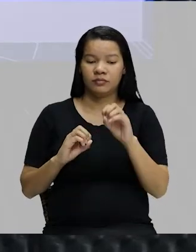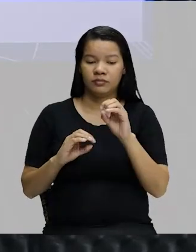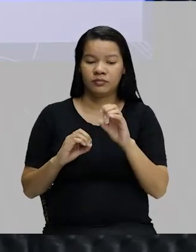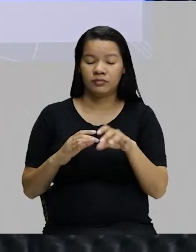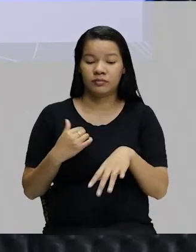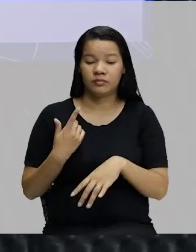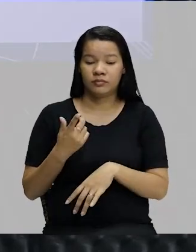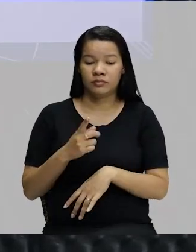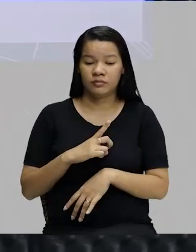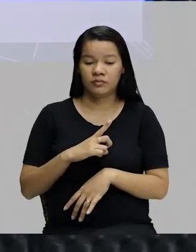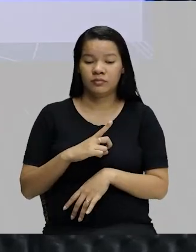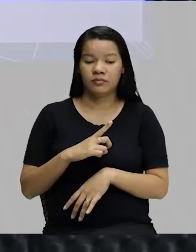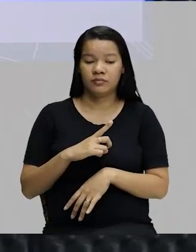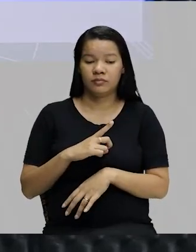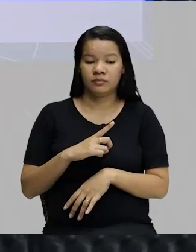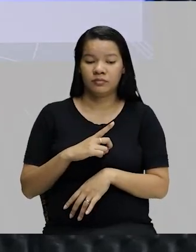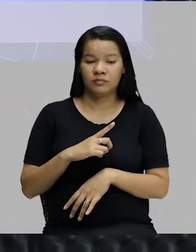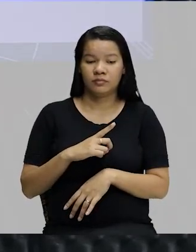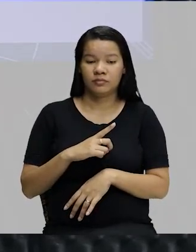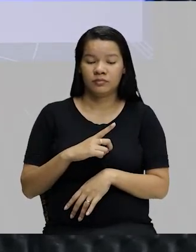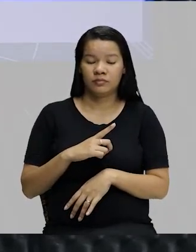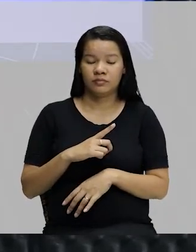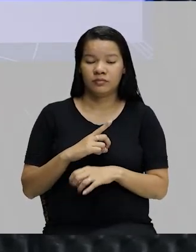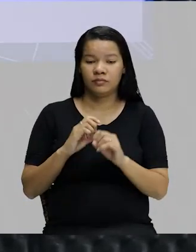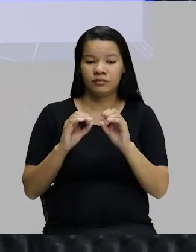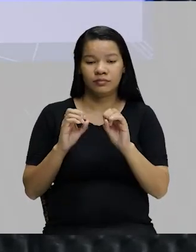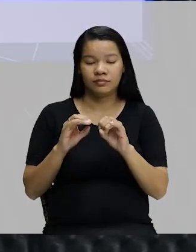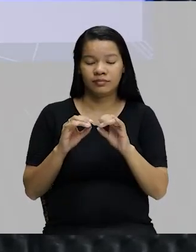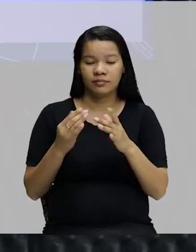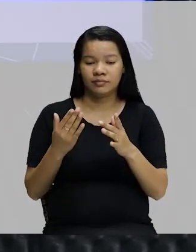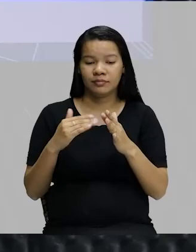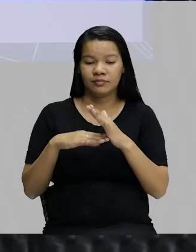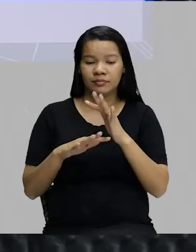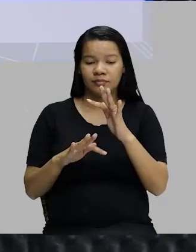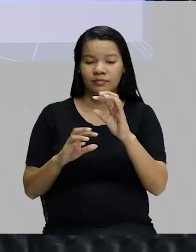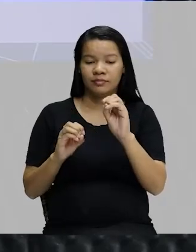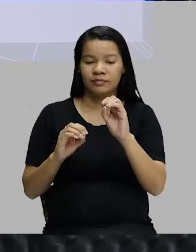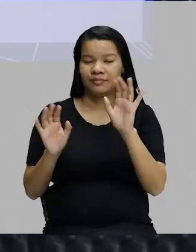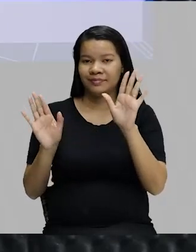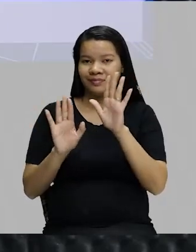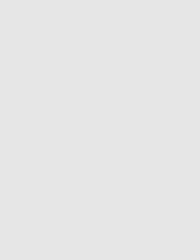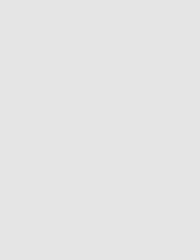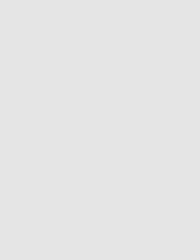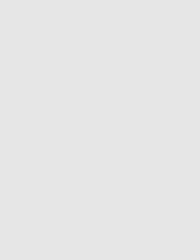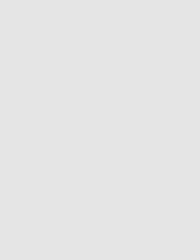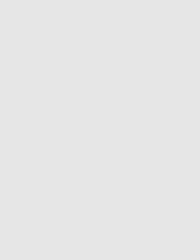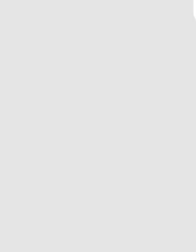aula da nossa relação. Espero que vocês tenham gostado. Até a próxima. Valeu!